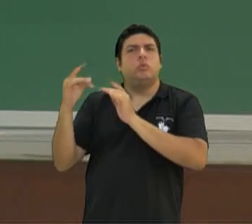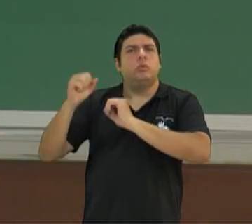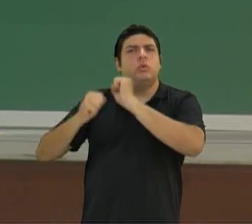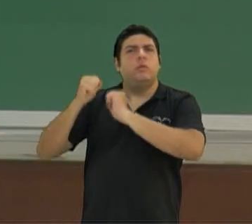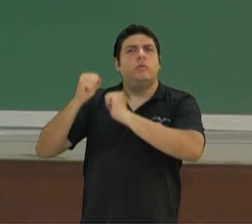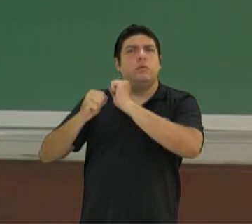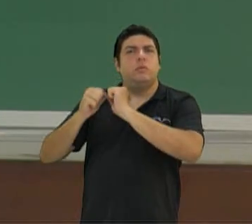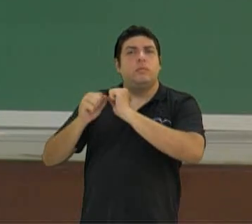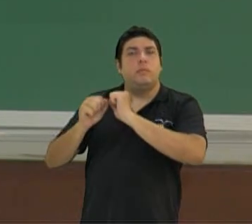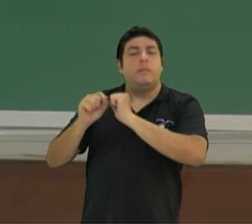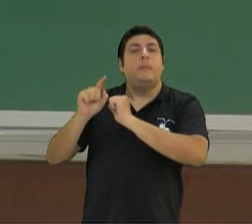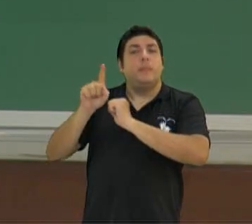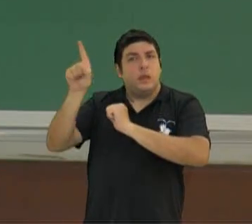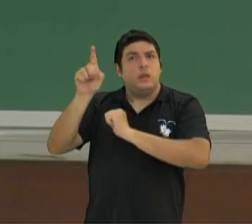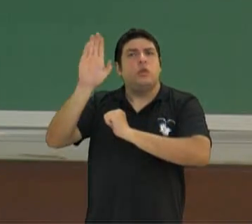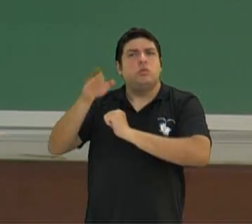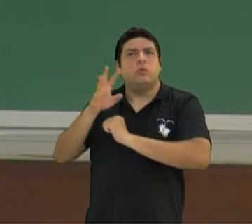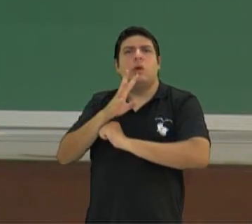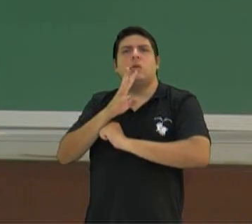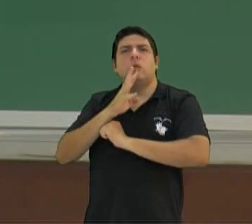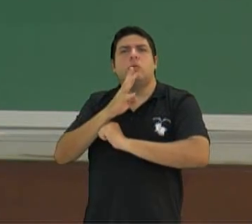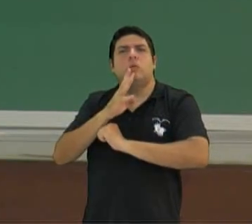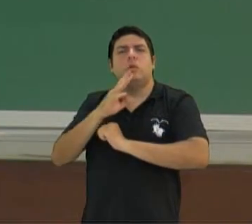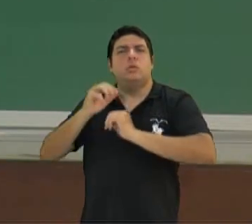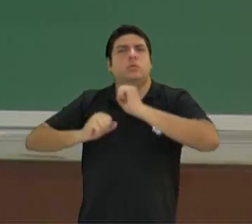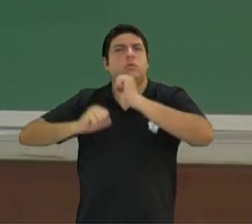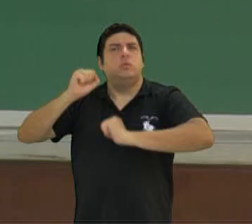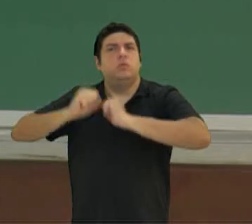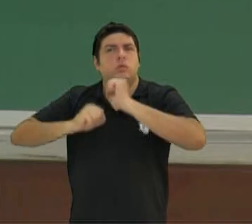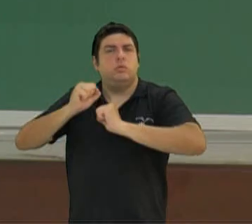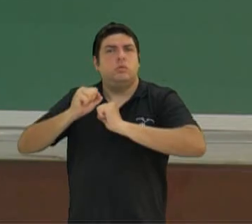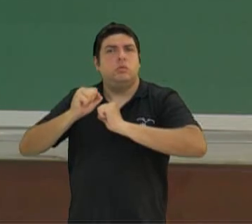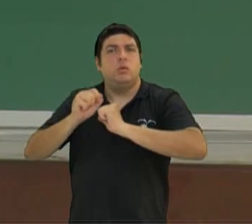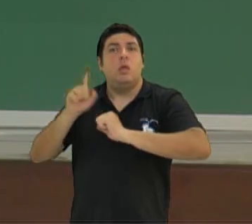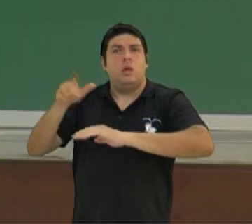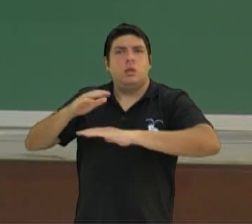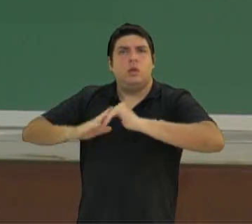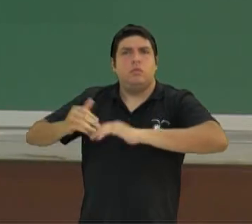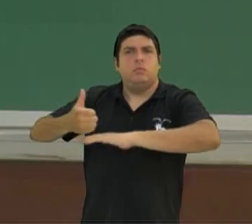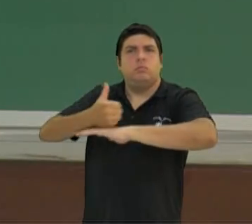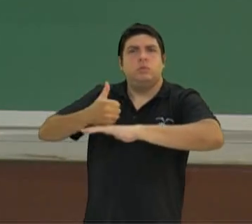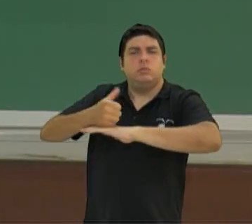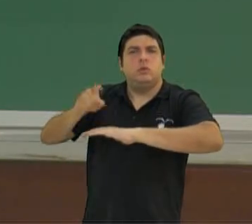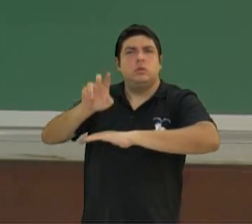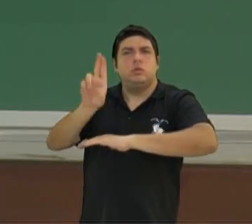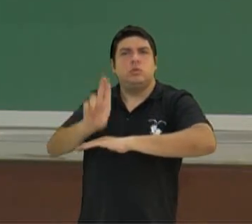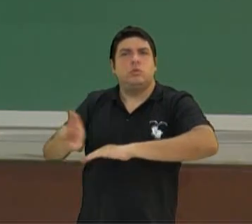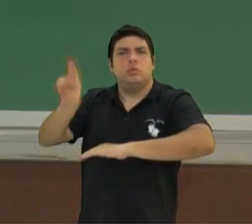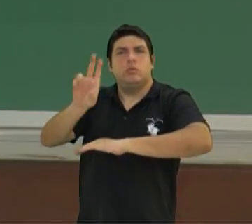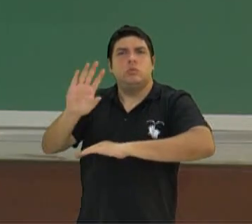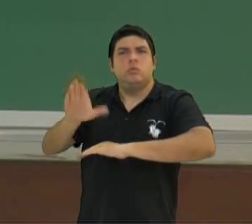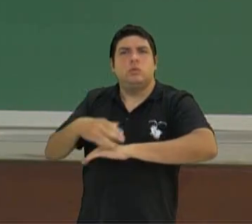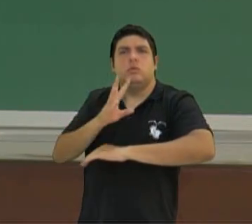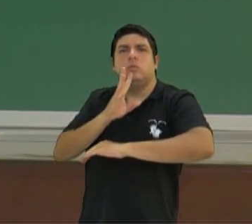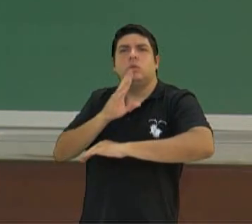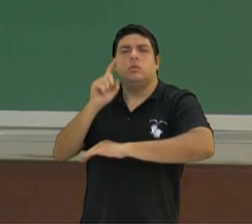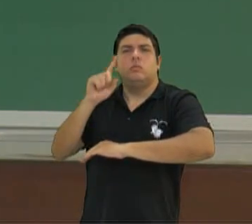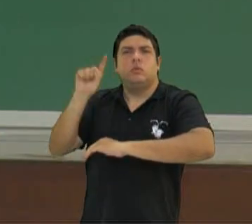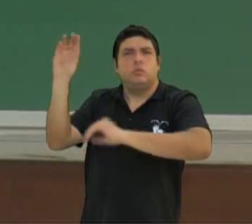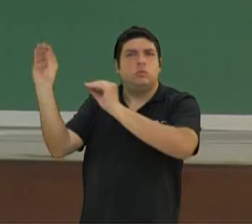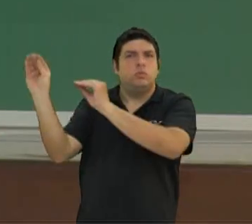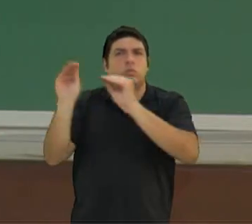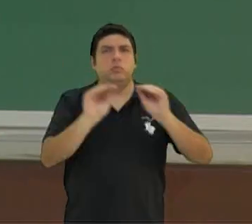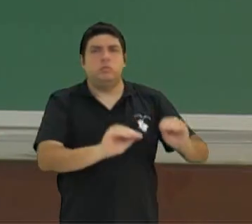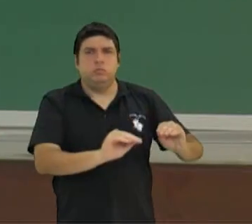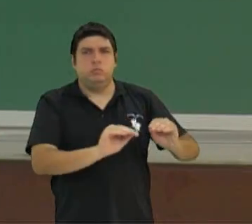então conheciam as técnicas de trabalho e por isso essa mão de obra foi utilizada ali nas primeiras fábricas do Brasil